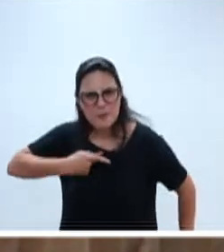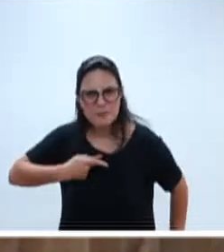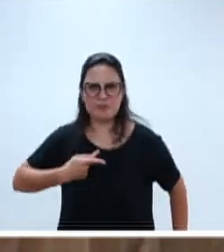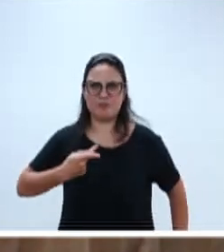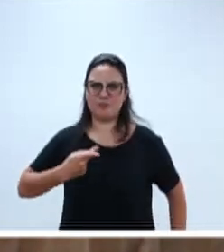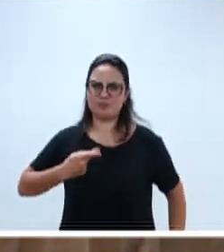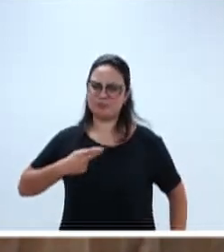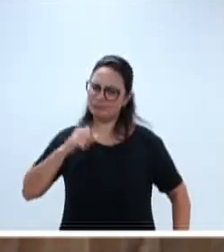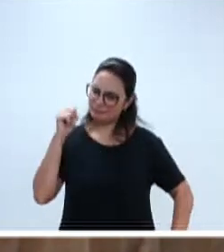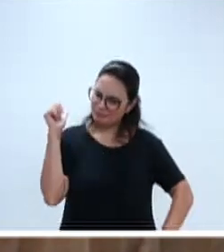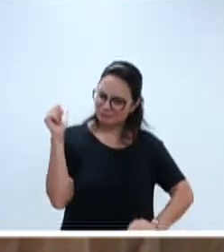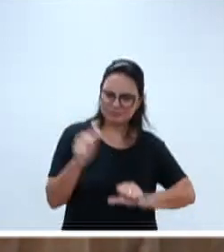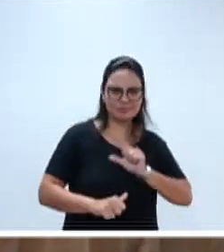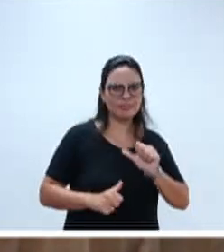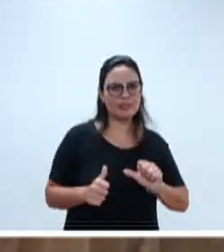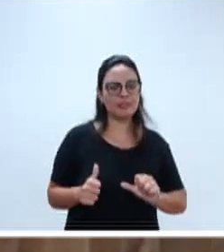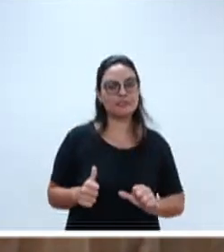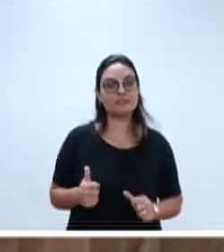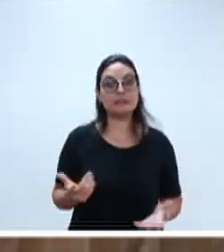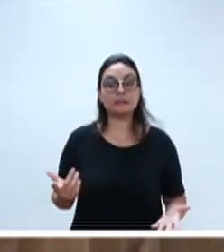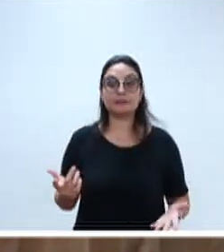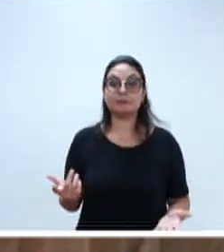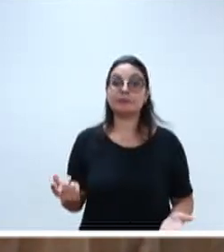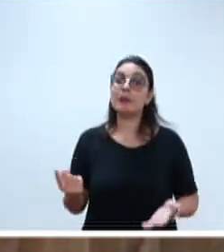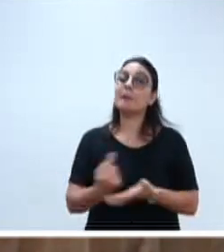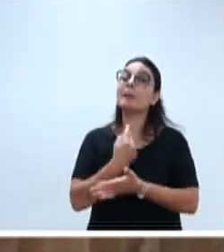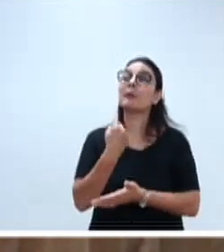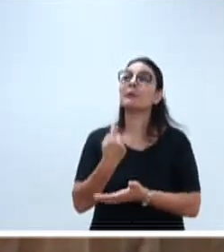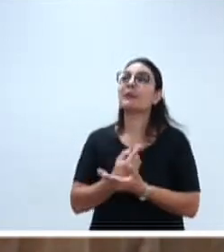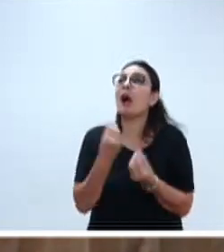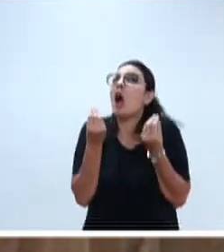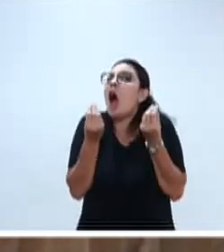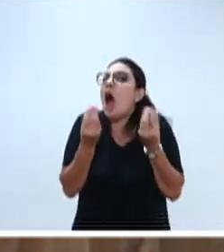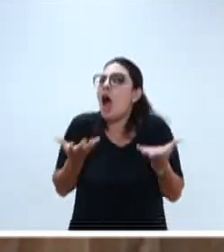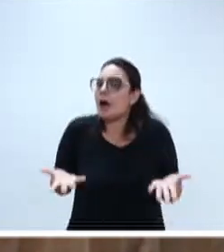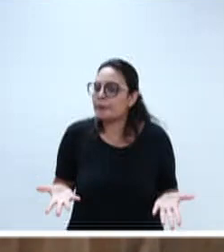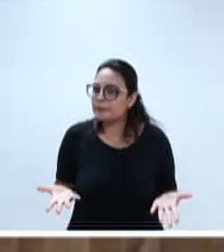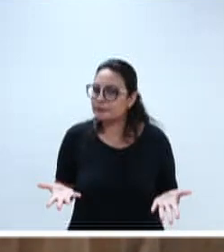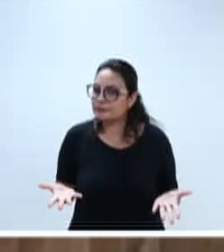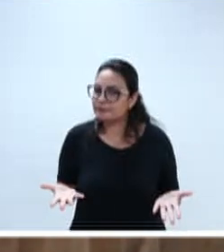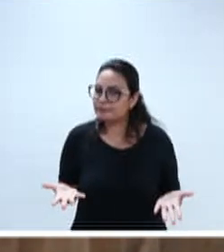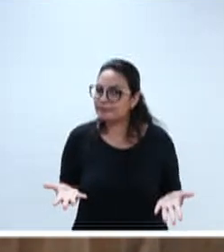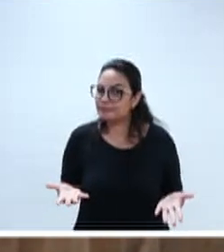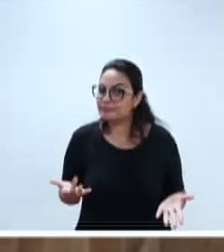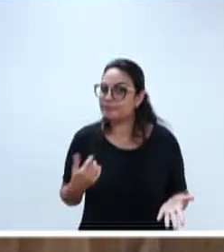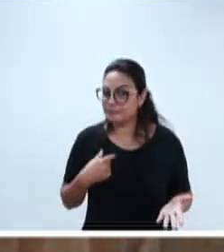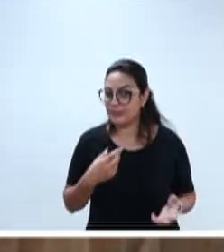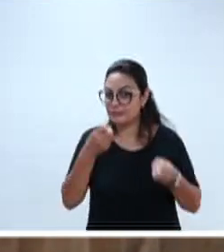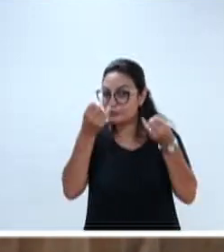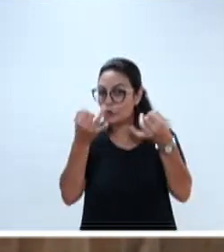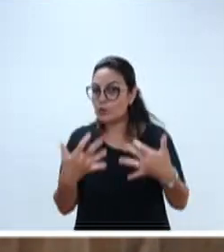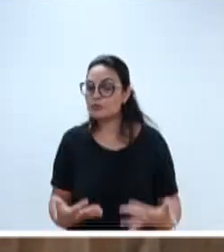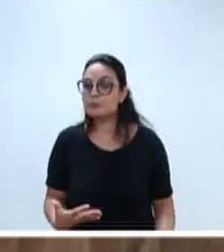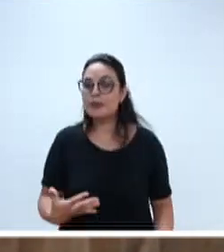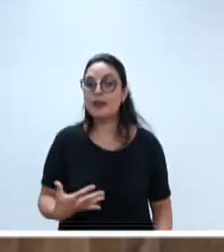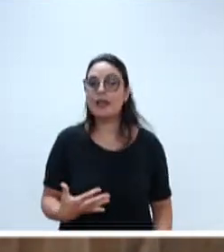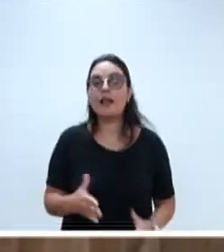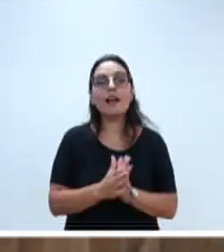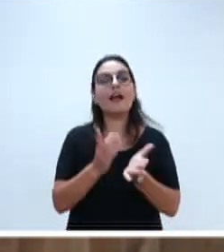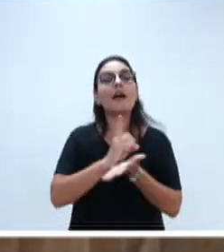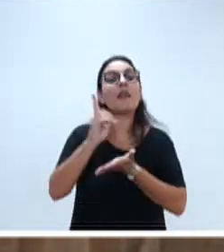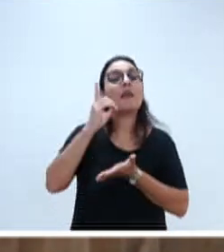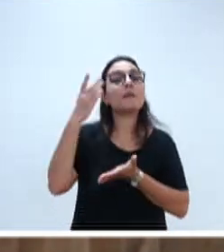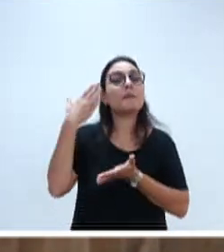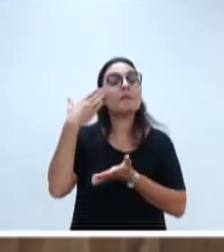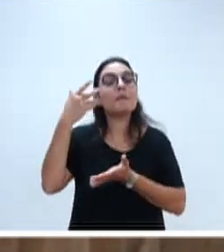Talvez você me pergunte: mas como é que se faz isso? Bom, Provérbios 3 diz: reconhece-o em todos os teus